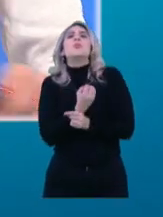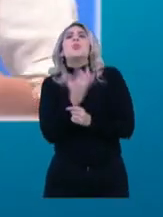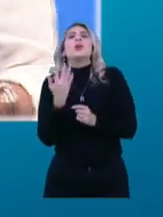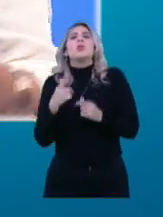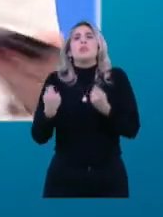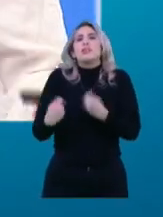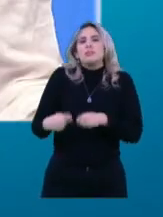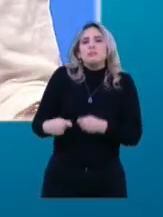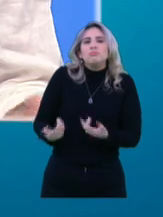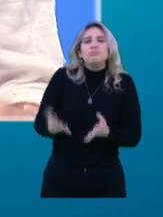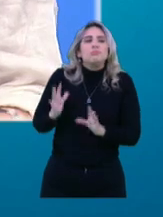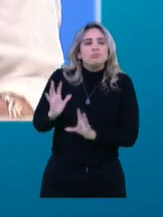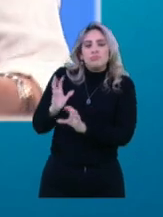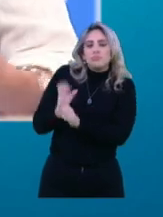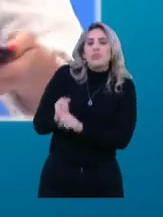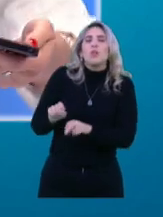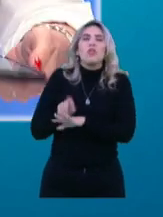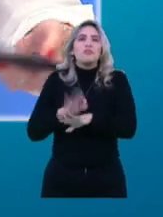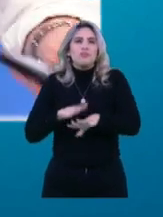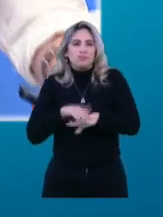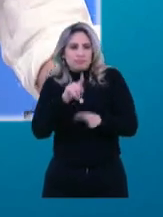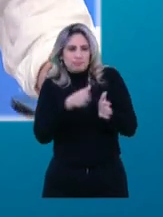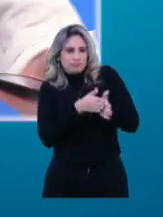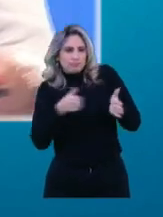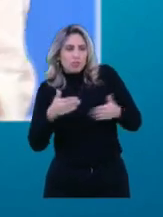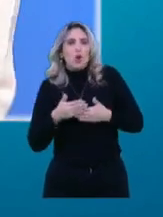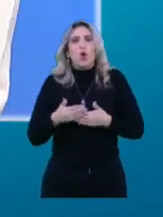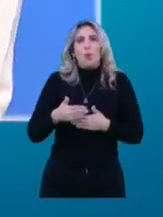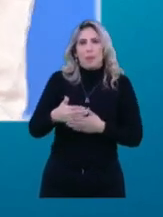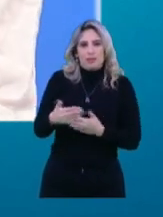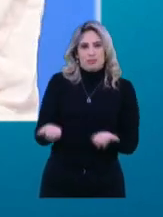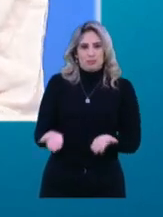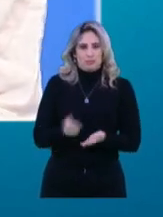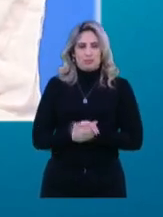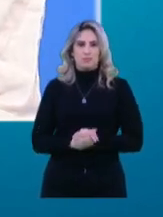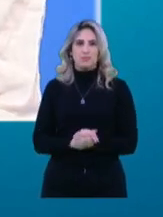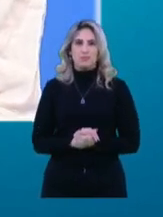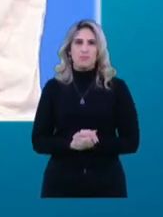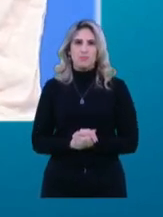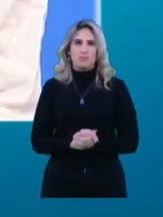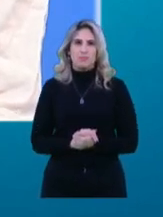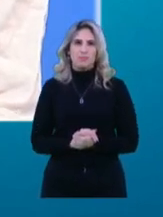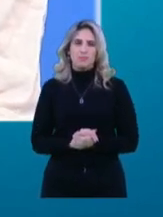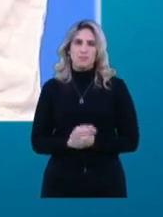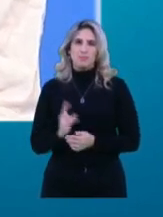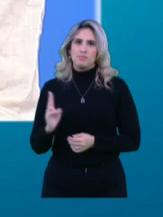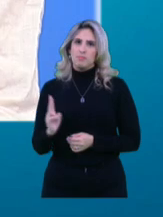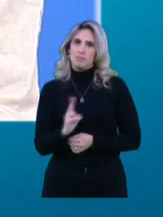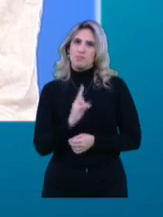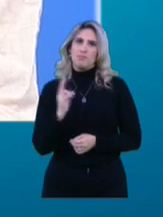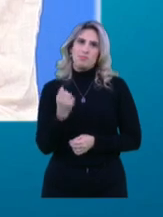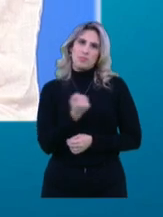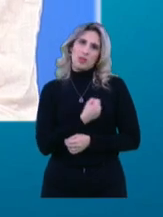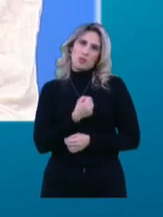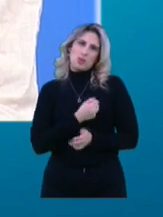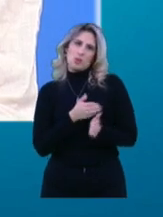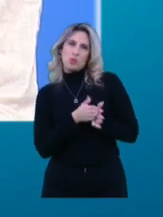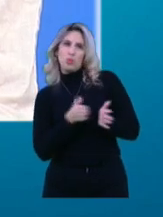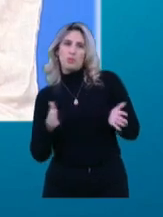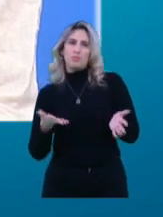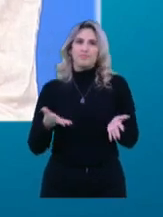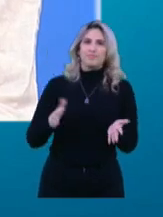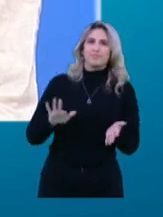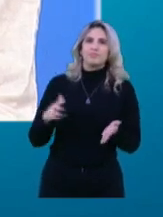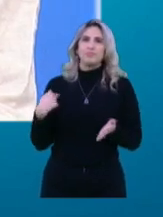seria necessário Qual que é o cálculo feito para que esse processo comece efetivamente não é possível a gente colocar aqui um número em abstrato